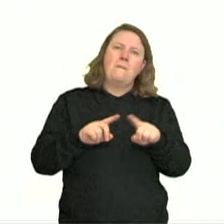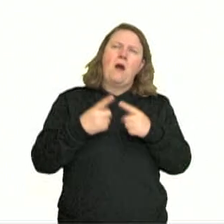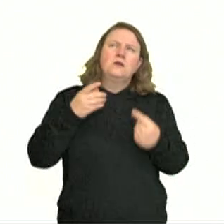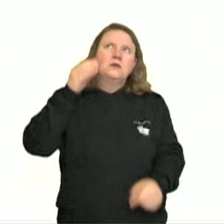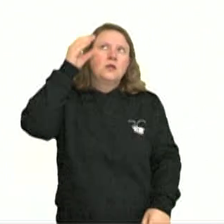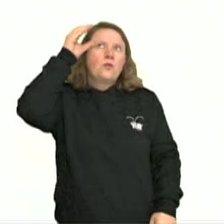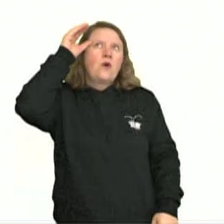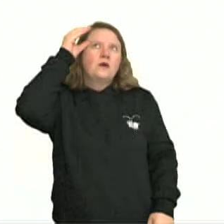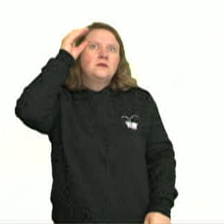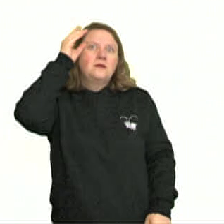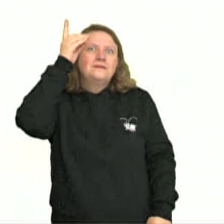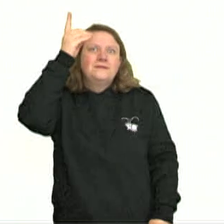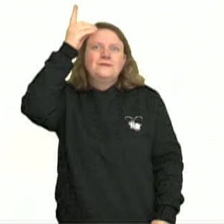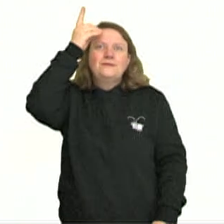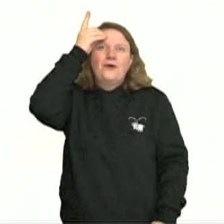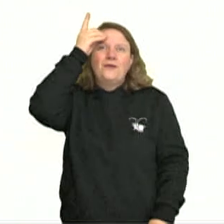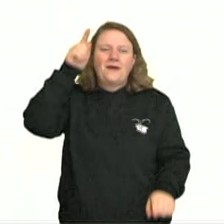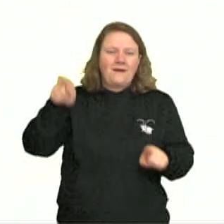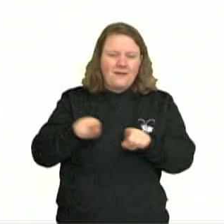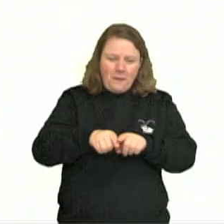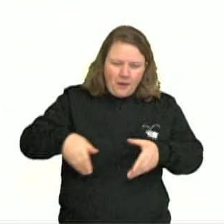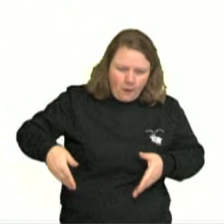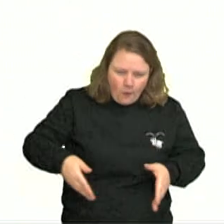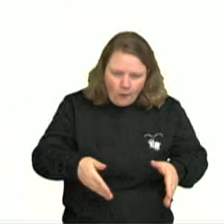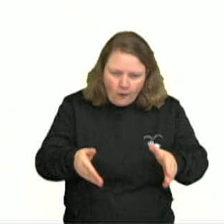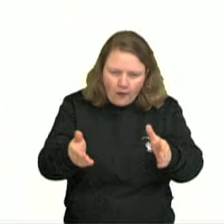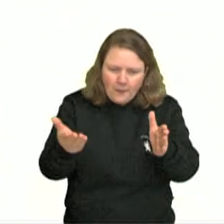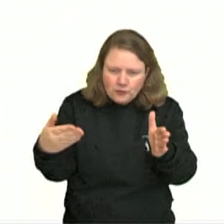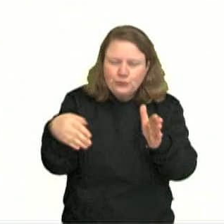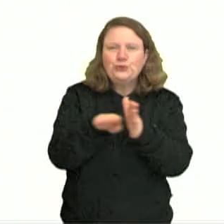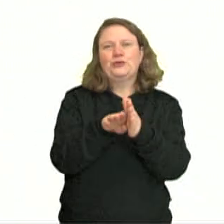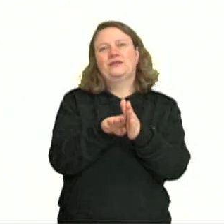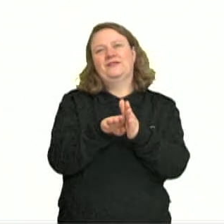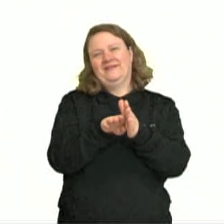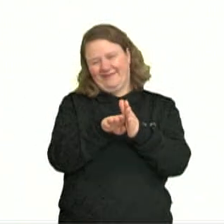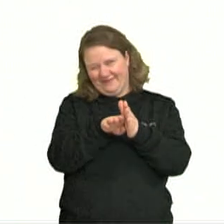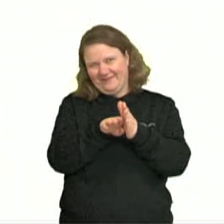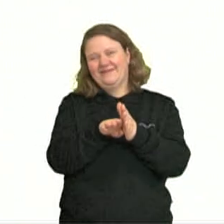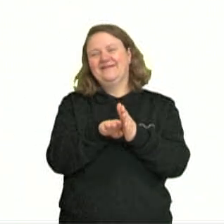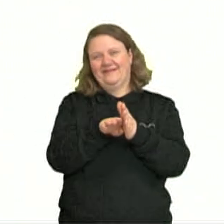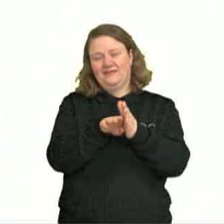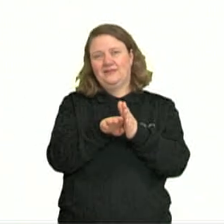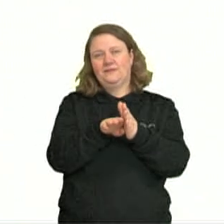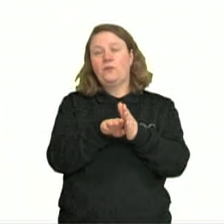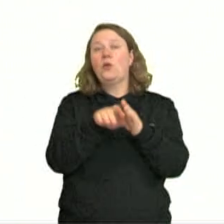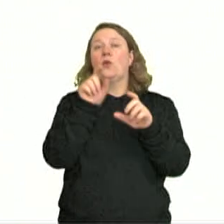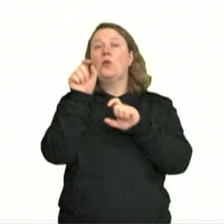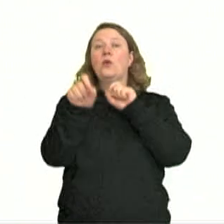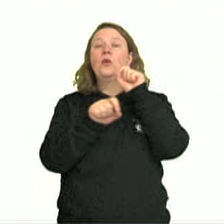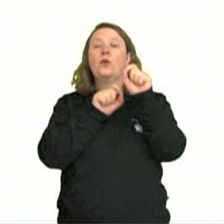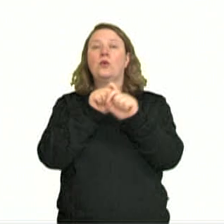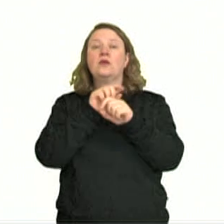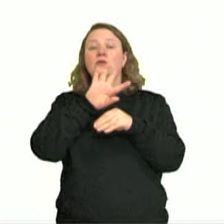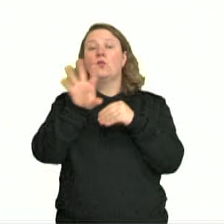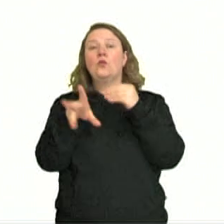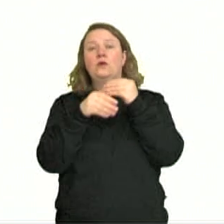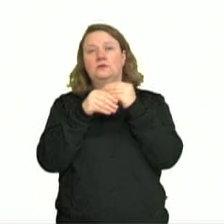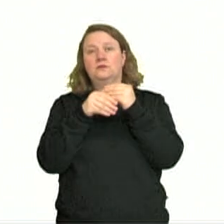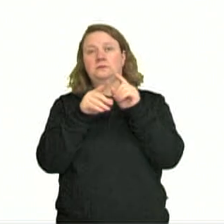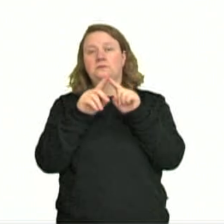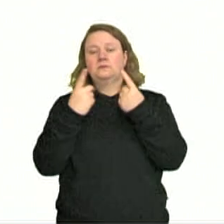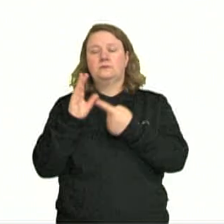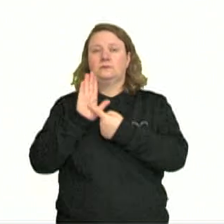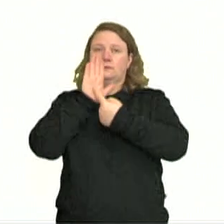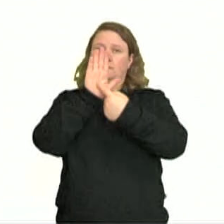seu destino, né? Esse mas, ao contrário do exemplo anterior, né, não adiciona, né, mas apresenta